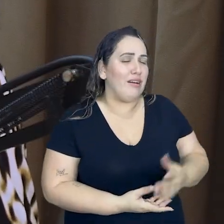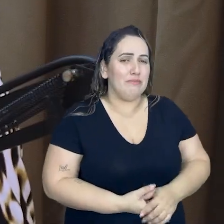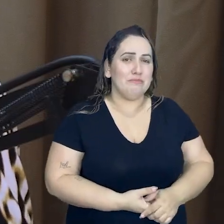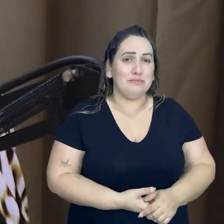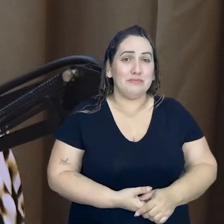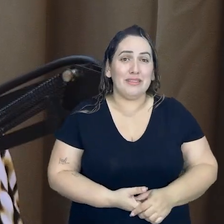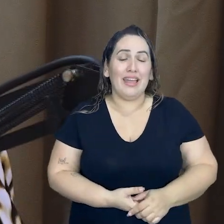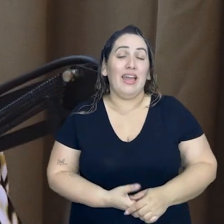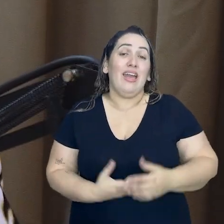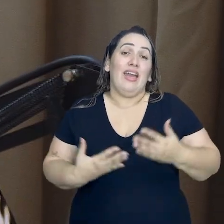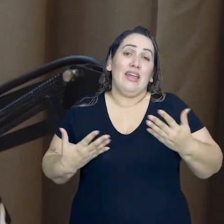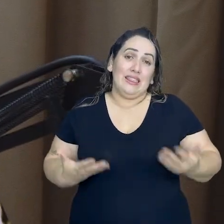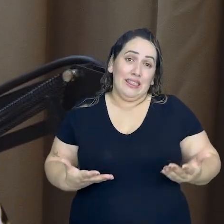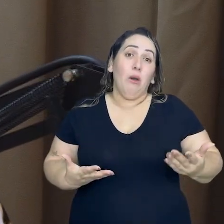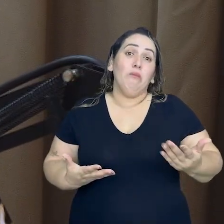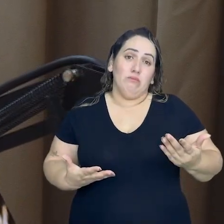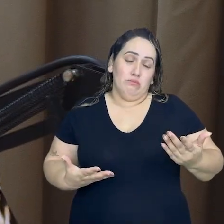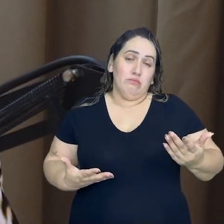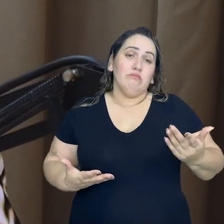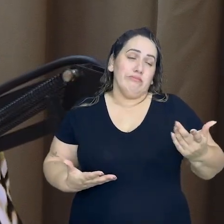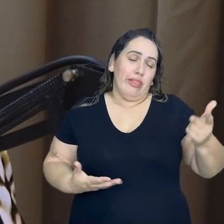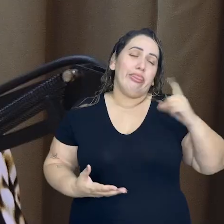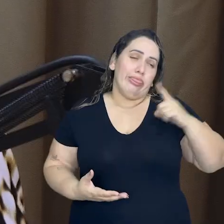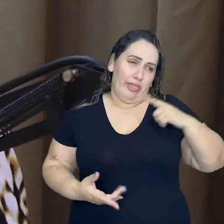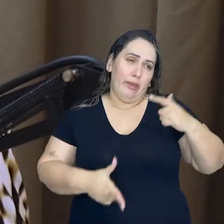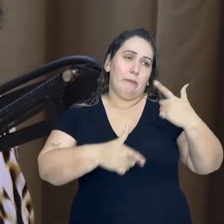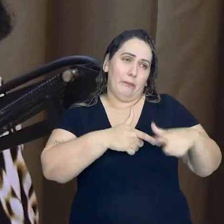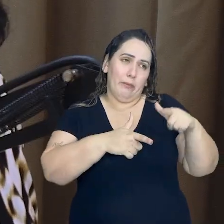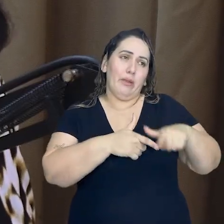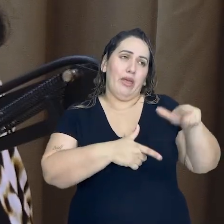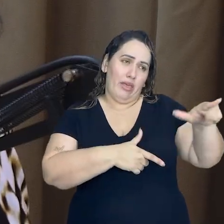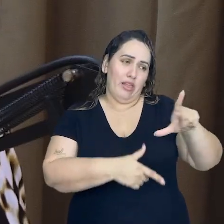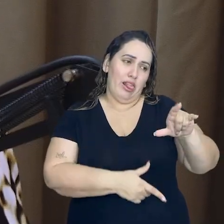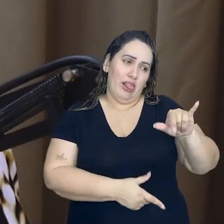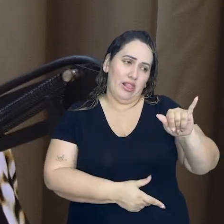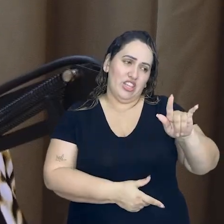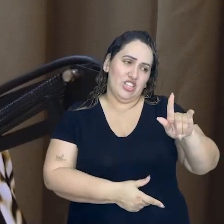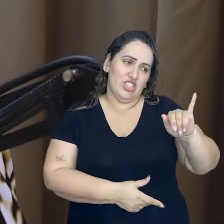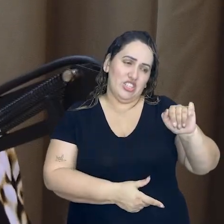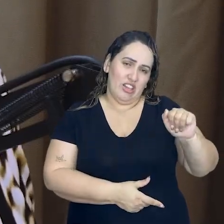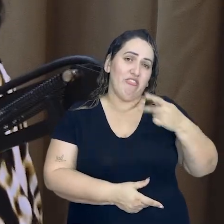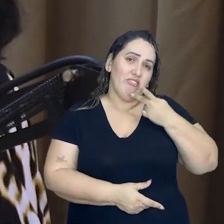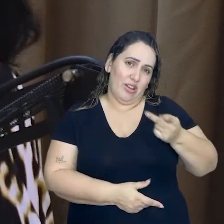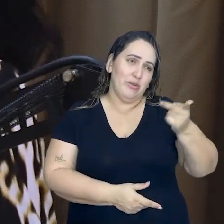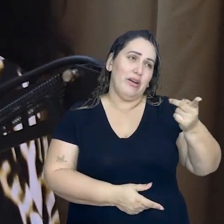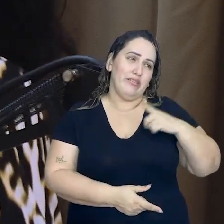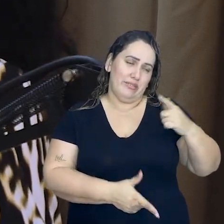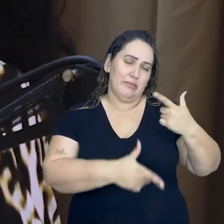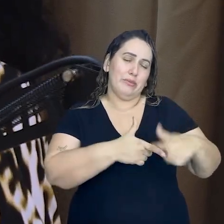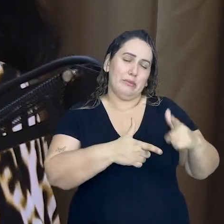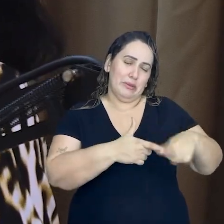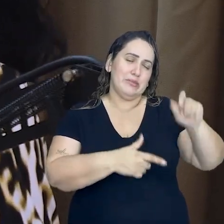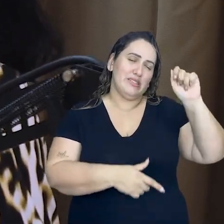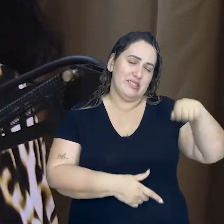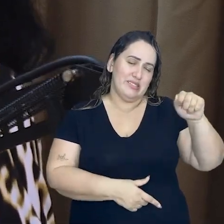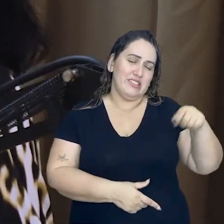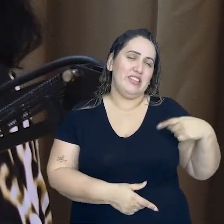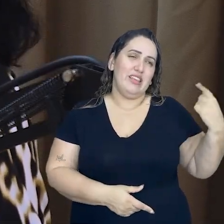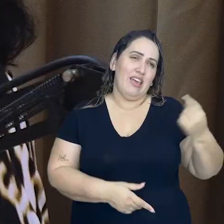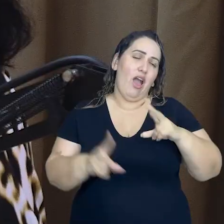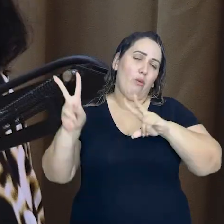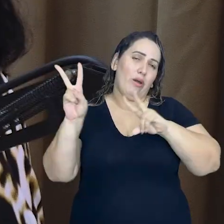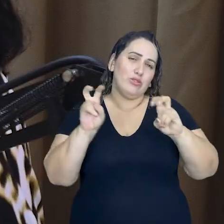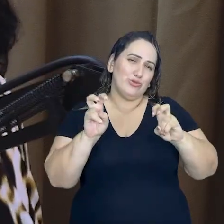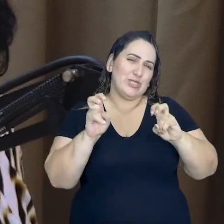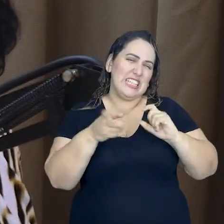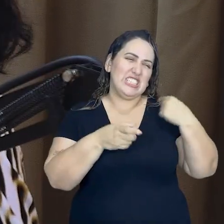tudo que Lígia falou aqui é totalmente pertinente ao assunto, porque esse é um assunto que ele tende a